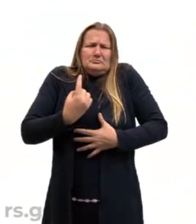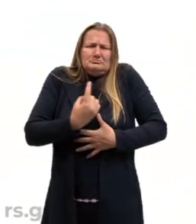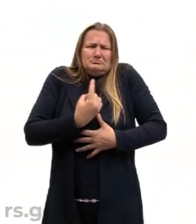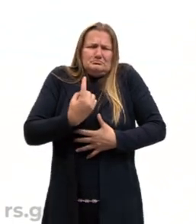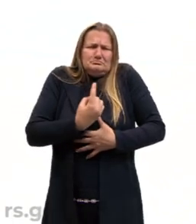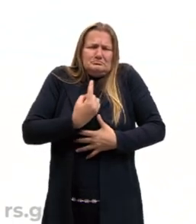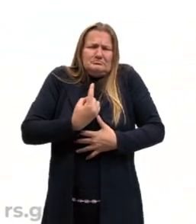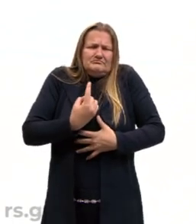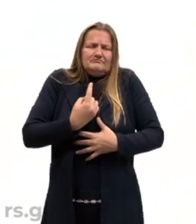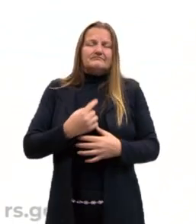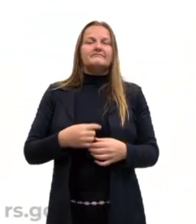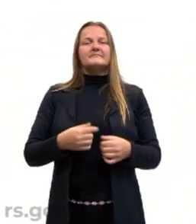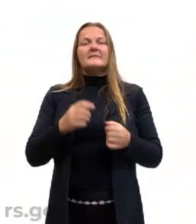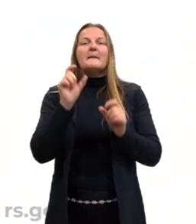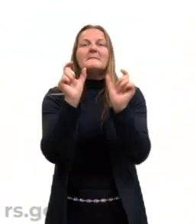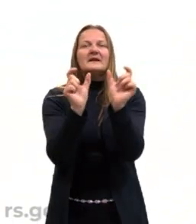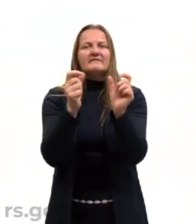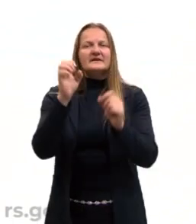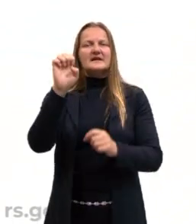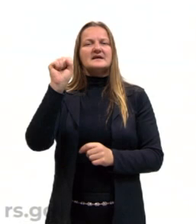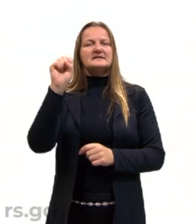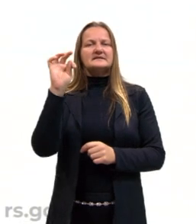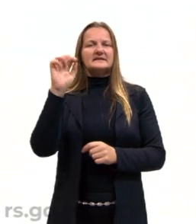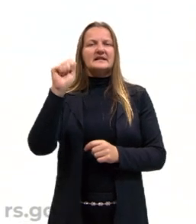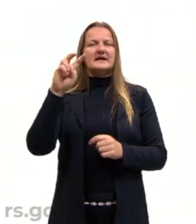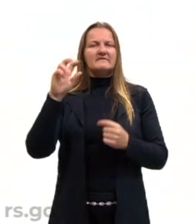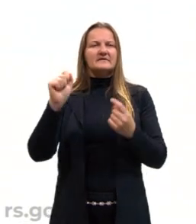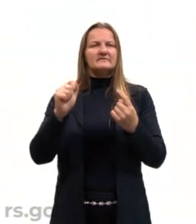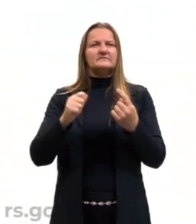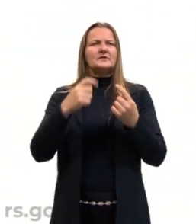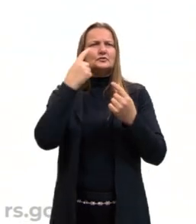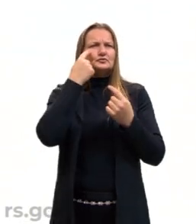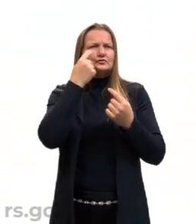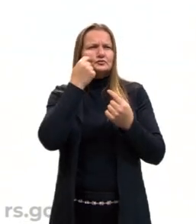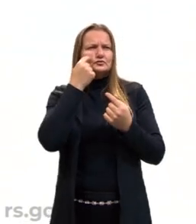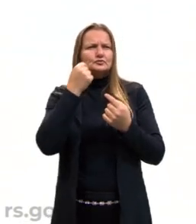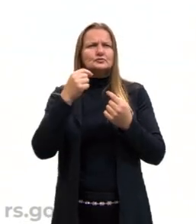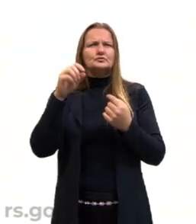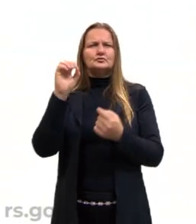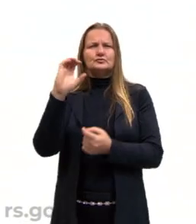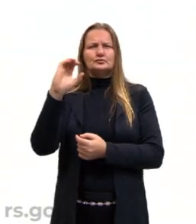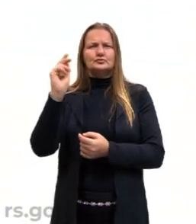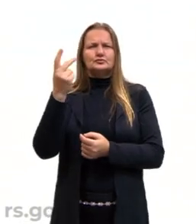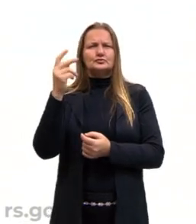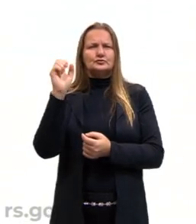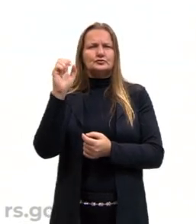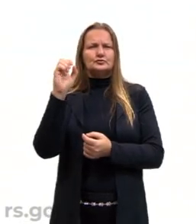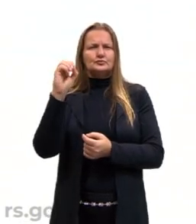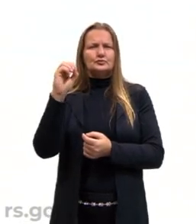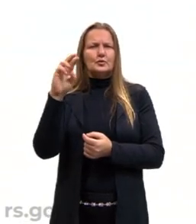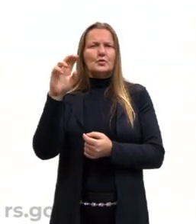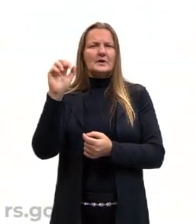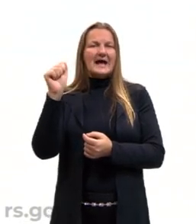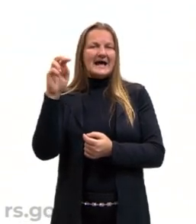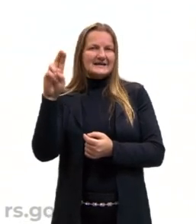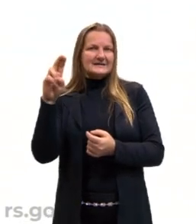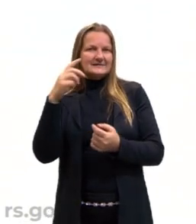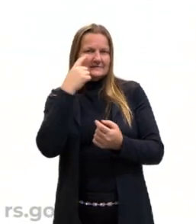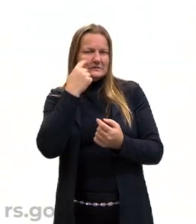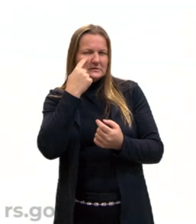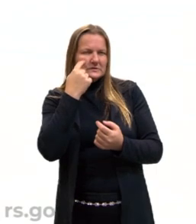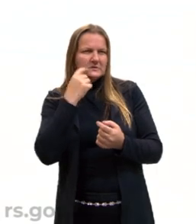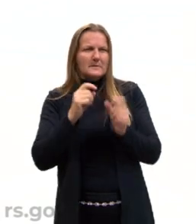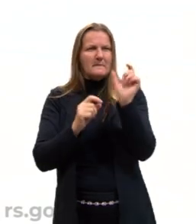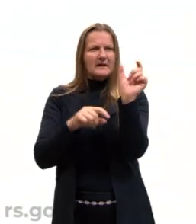essas duas palavras estava estava ele orawa esses dois verbos dá uma ideia de rotina de